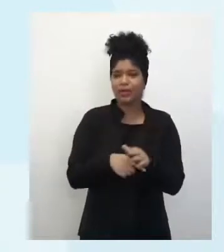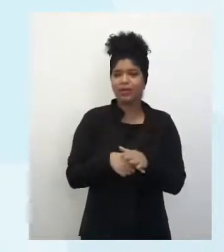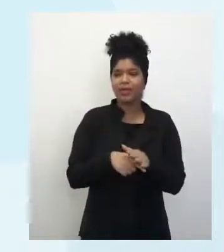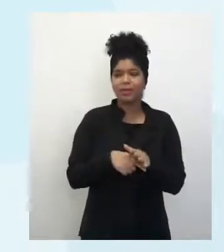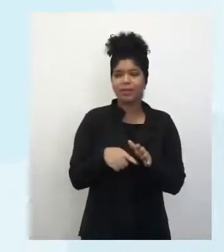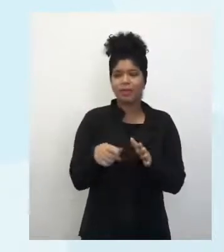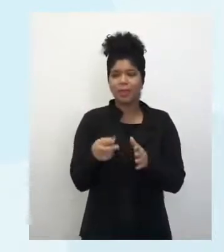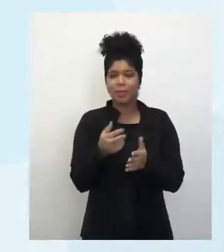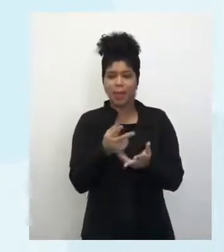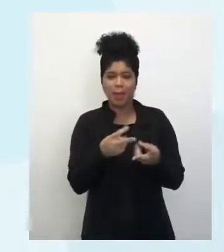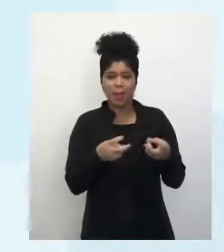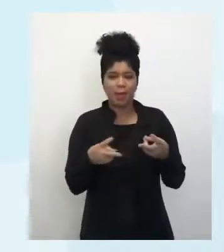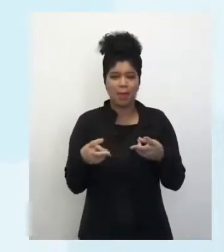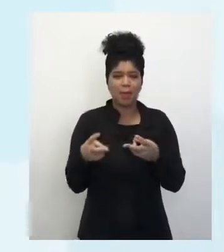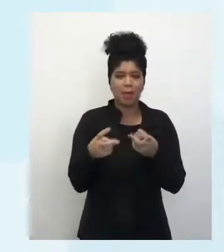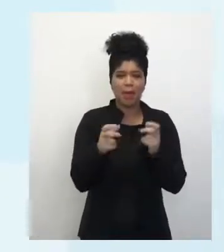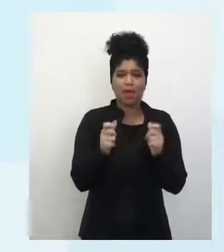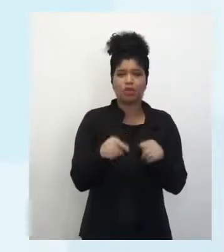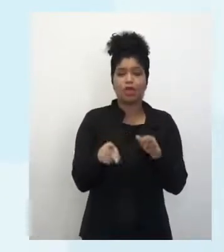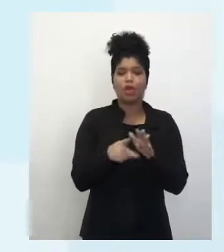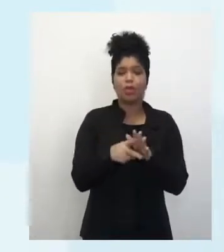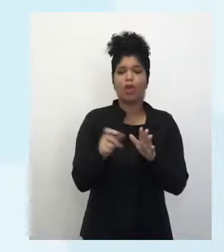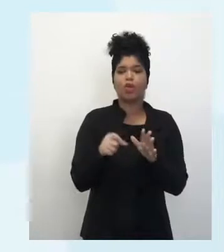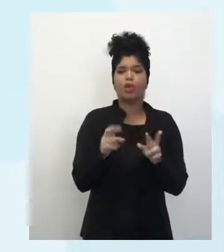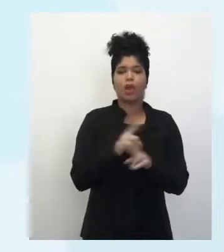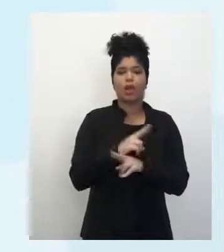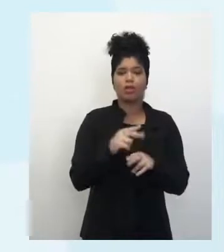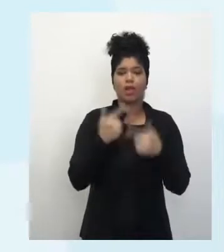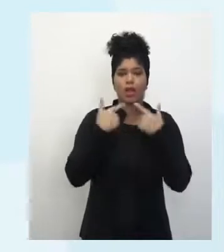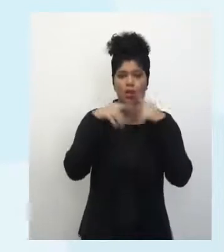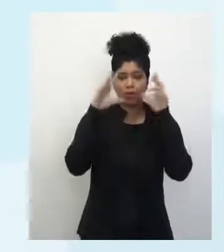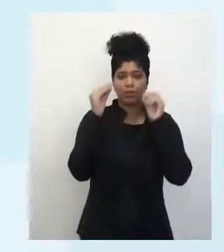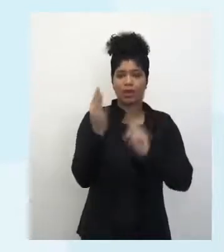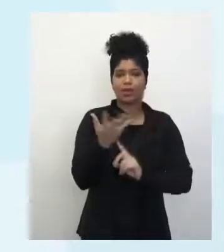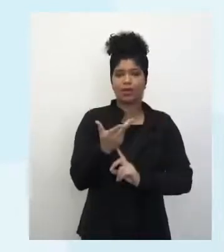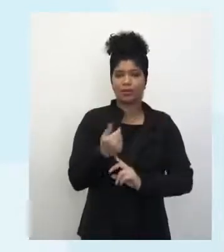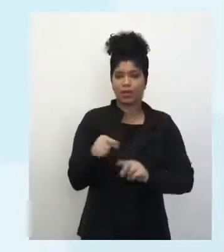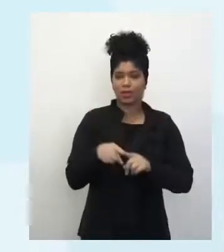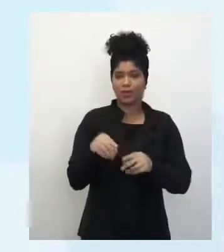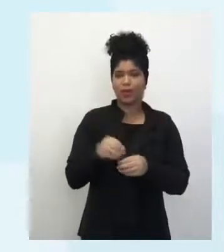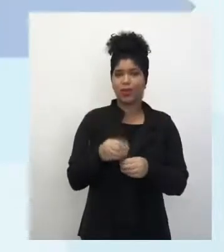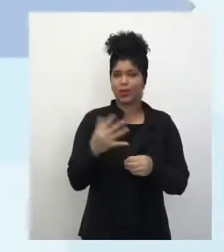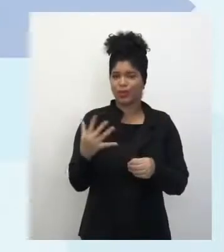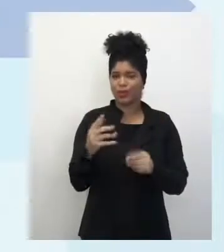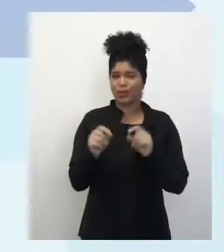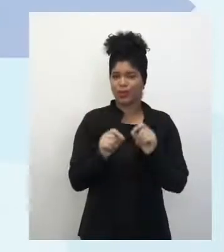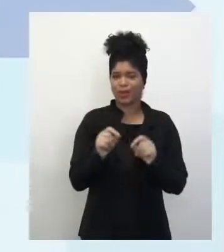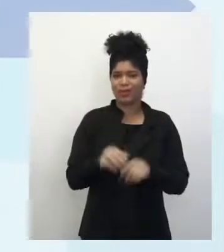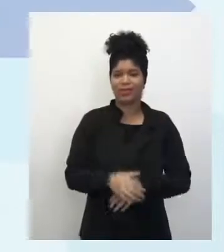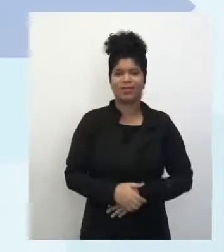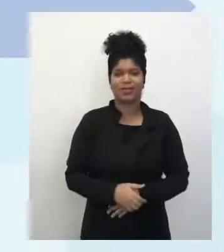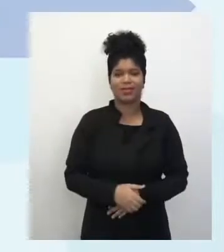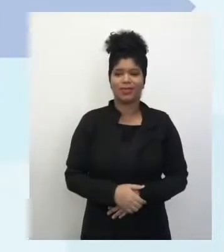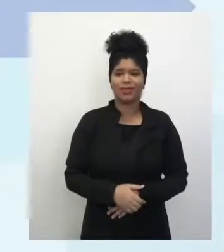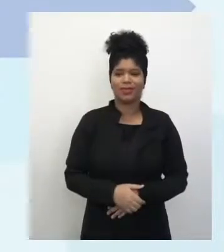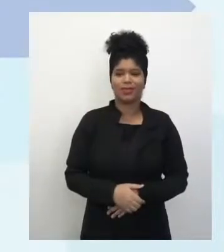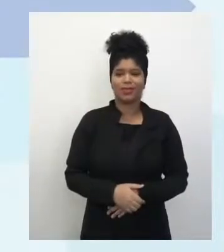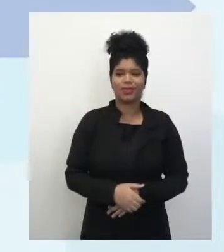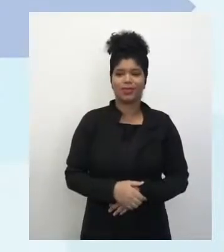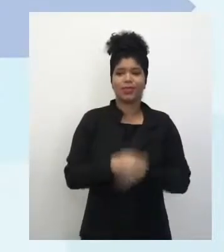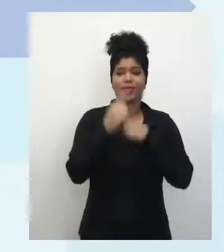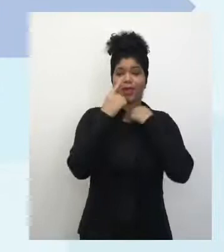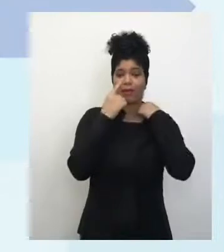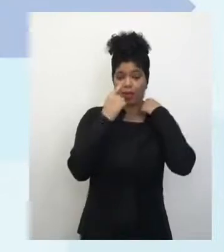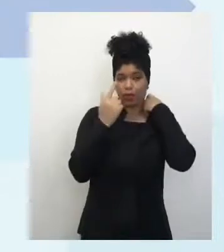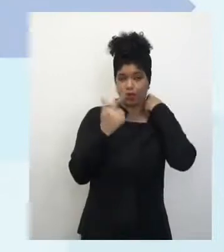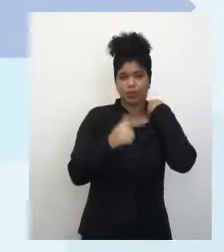as potencialidades das relações entre linguagens artísticas e forma conteúdo. E agora